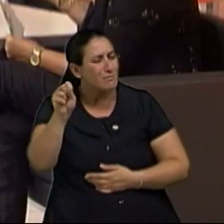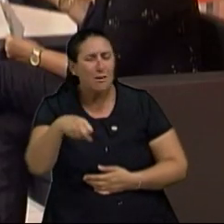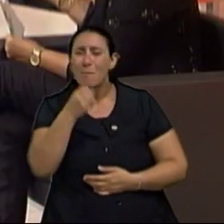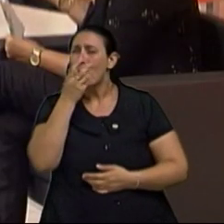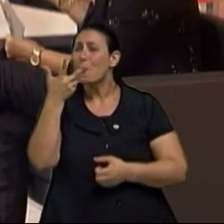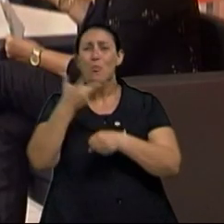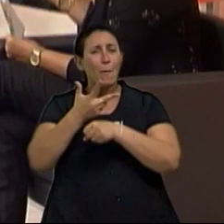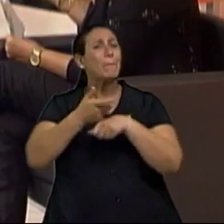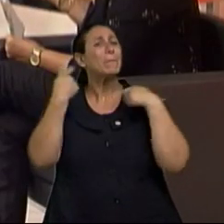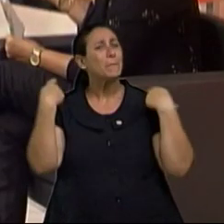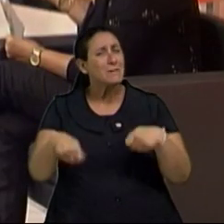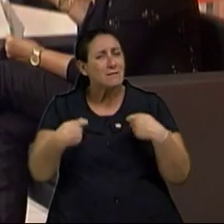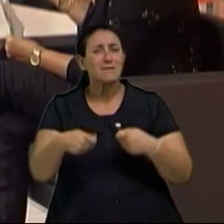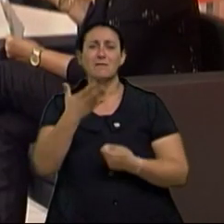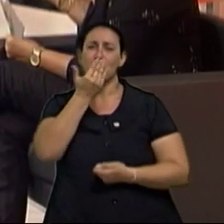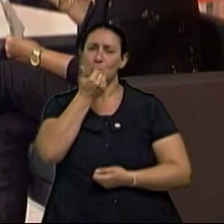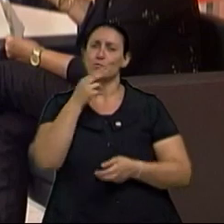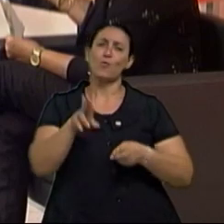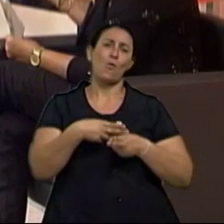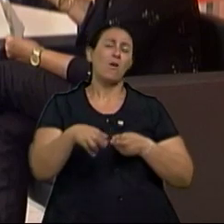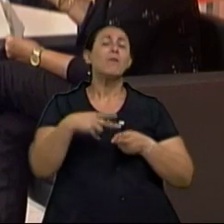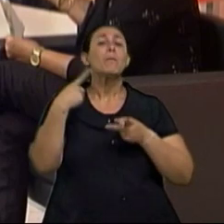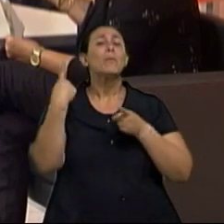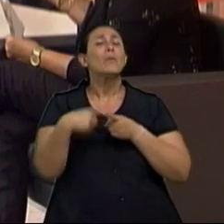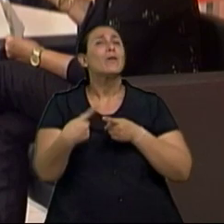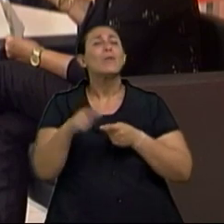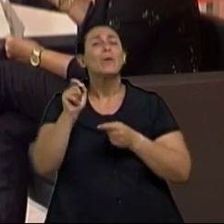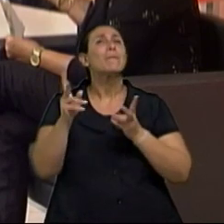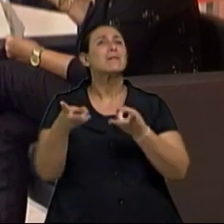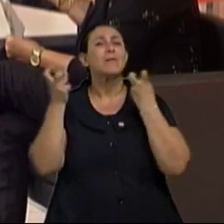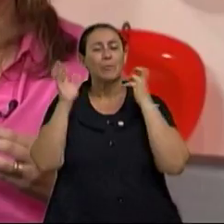idoso, a gente percebe que ele